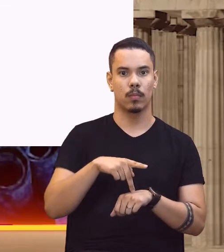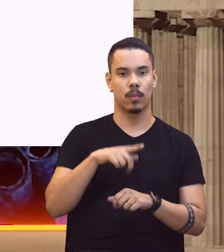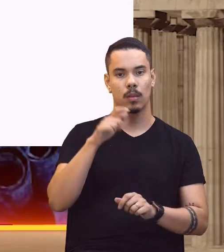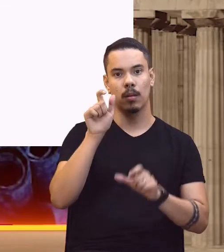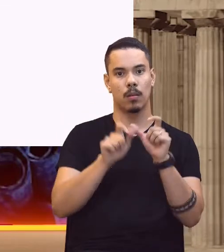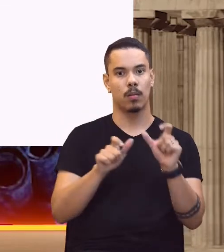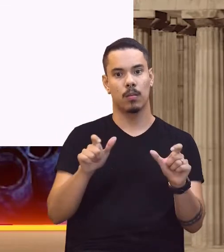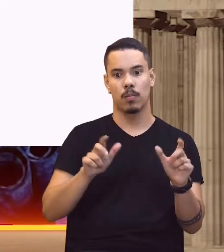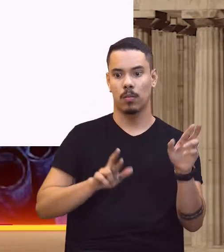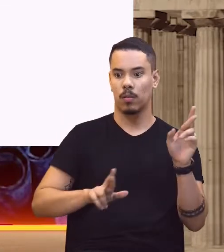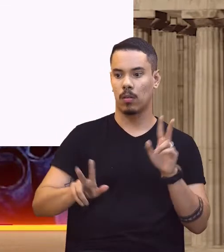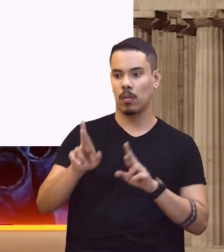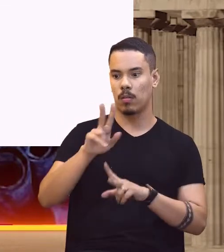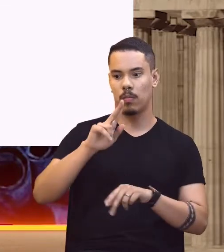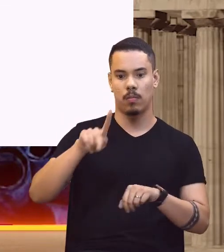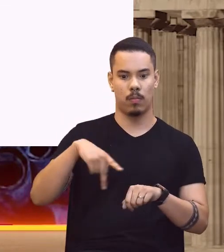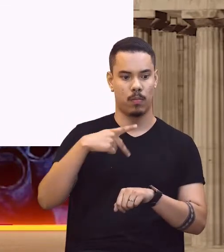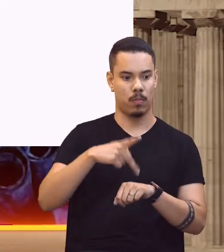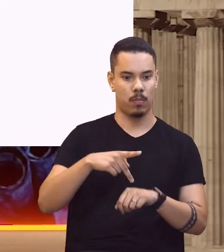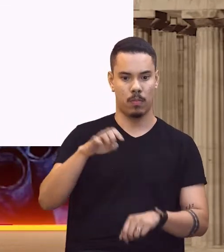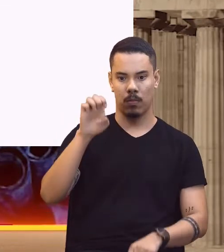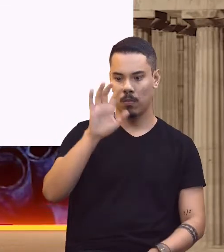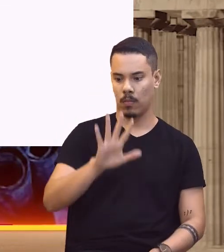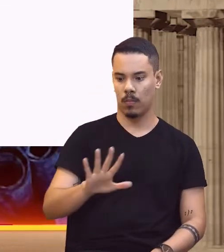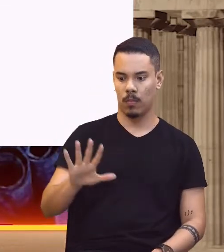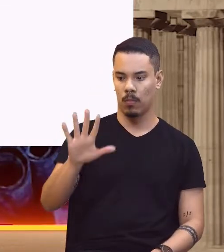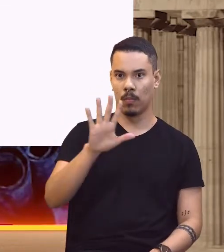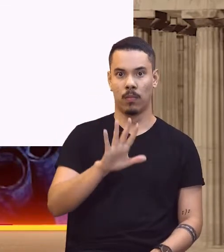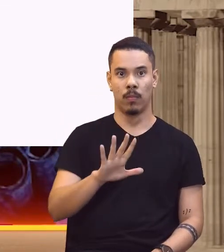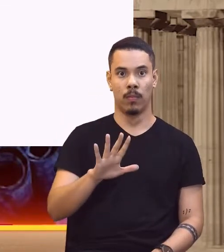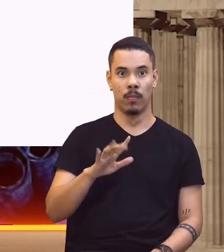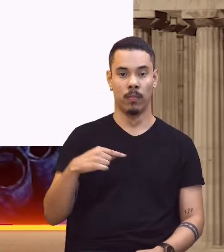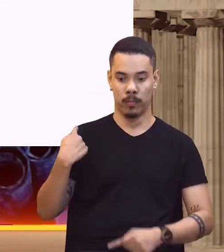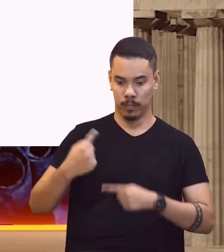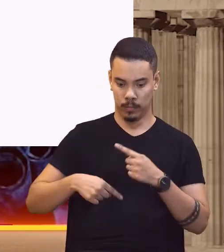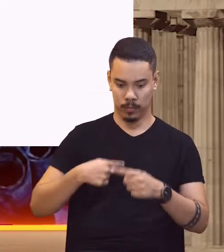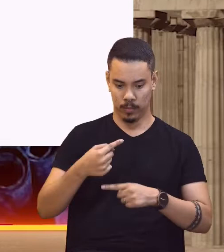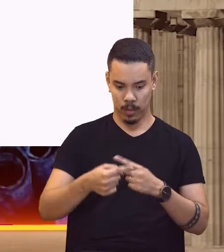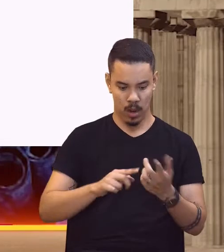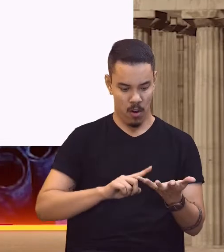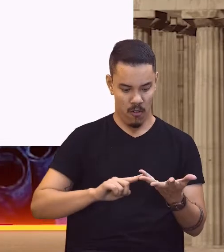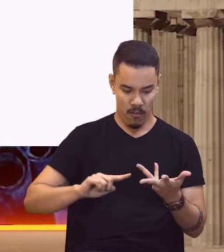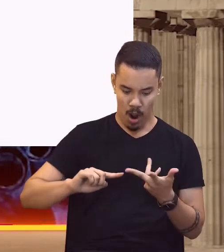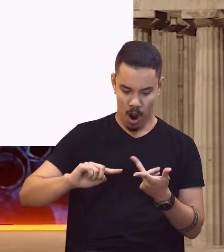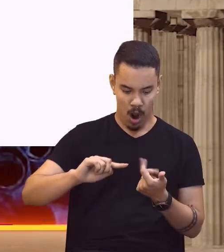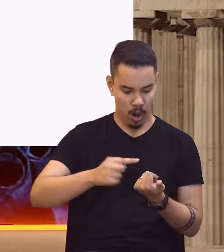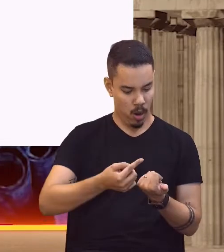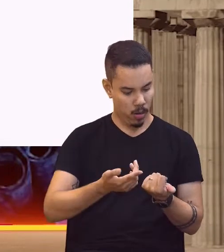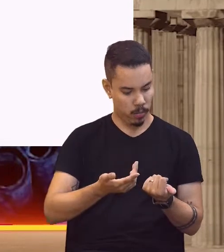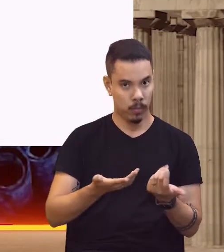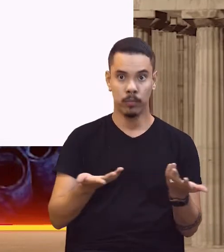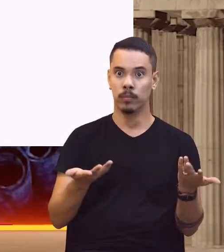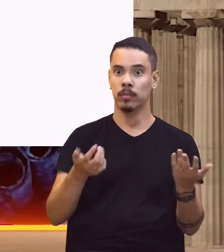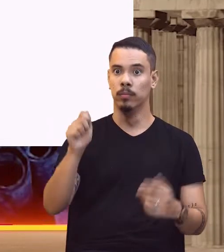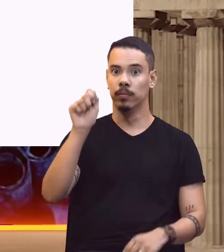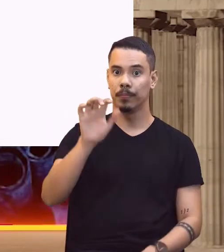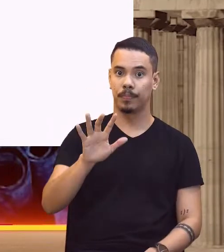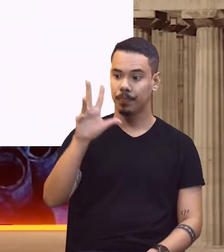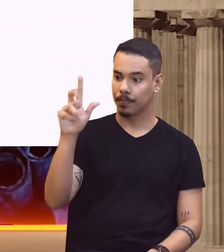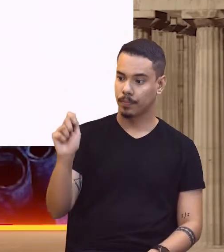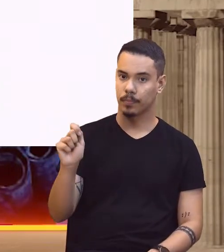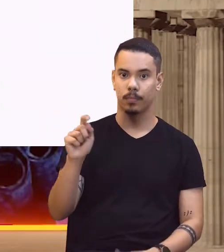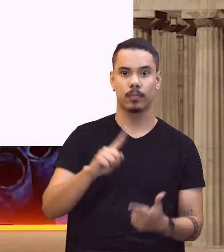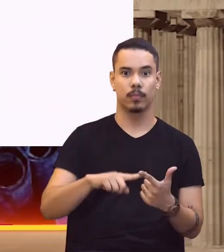diversos países da Europa, descendentes de diversos países da Europa, da Ásia, da